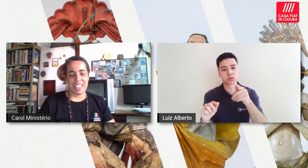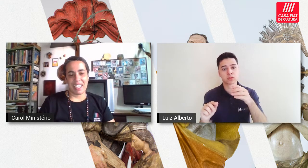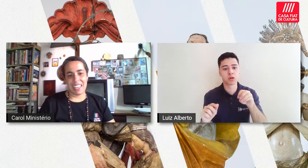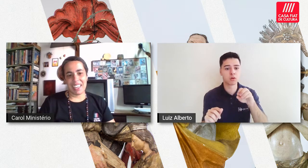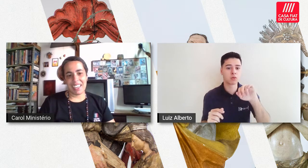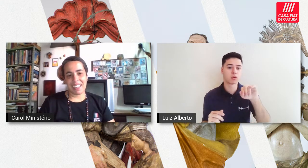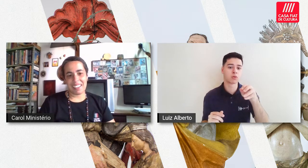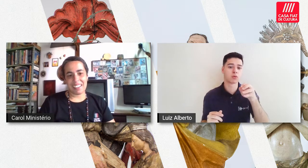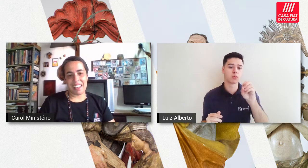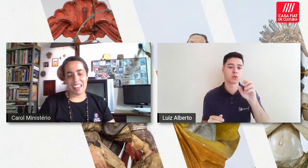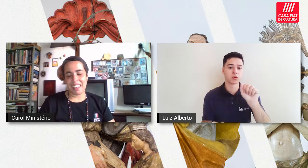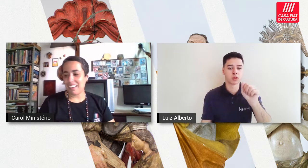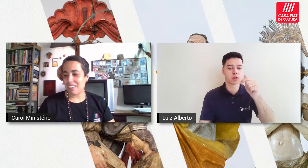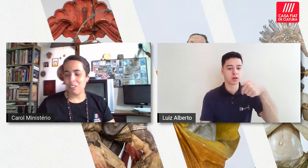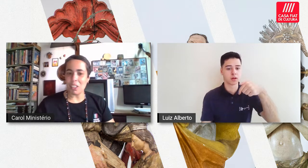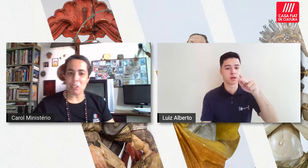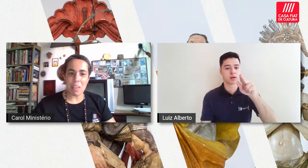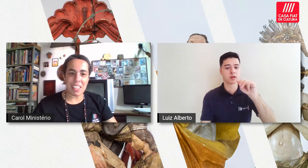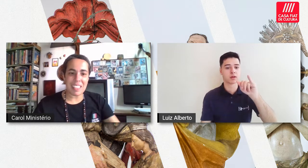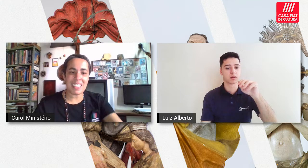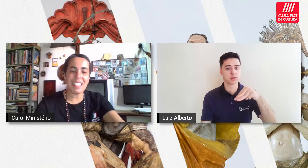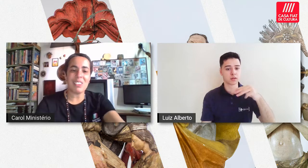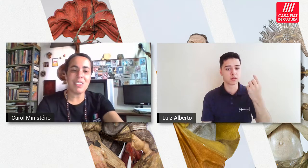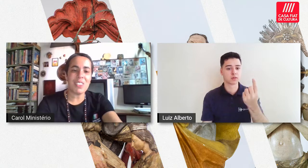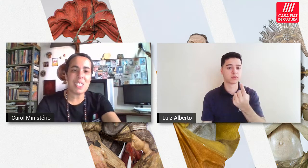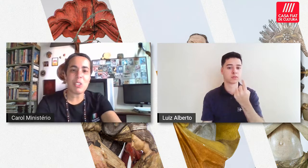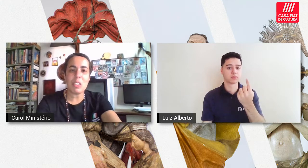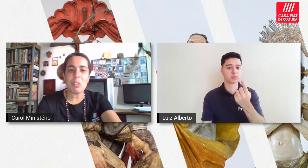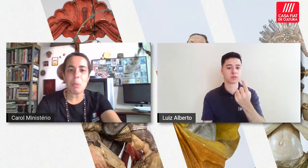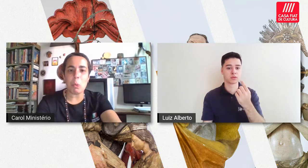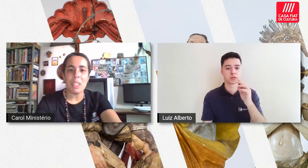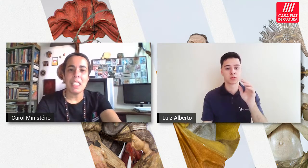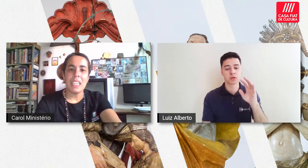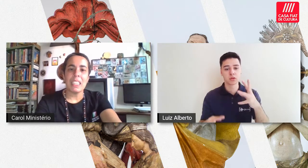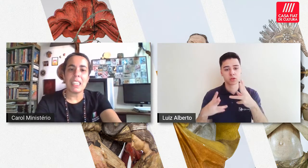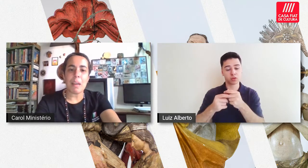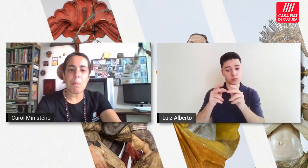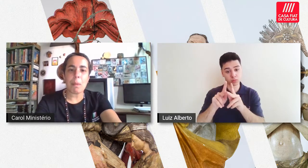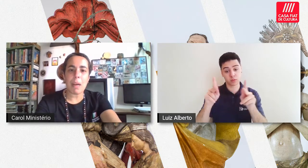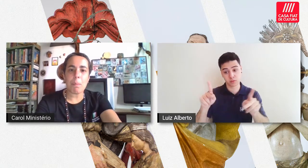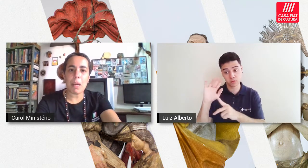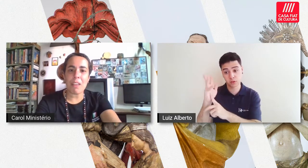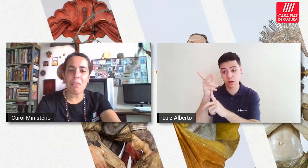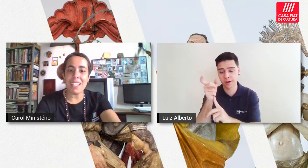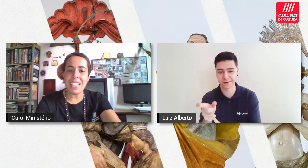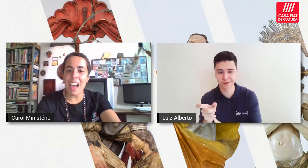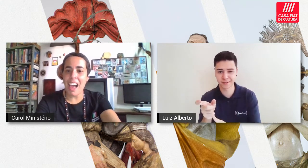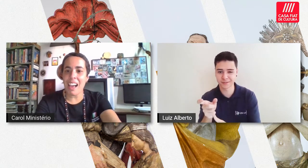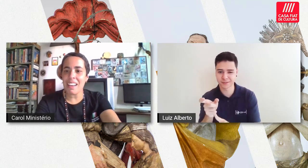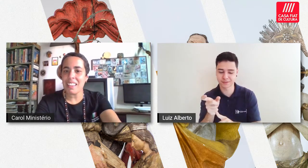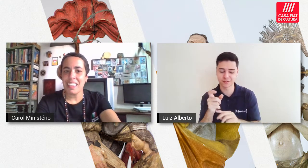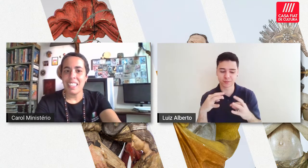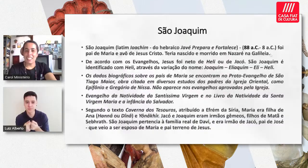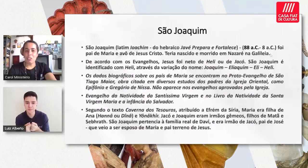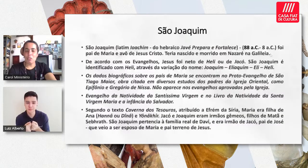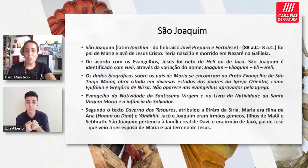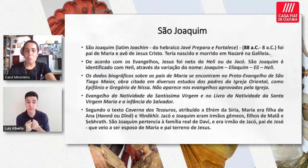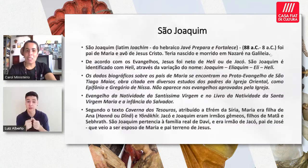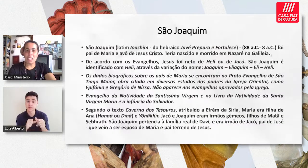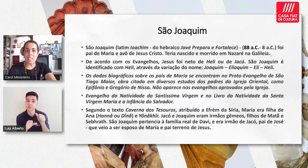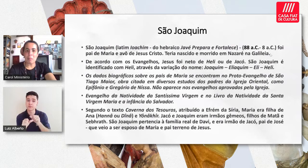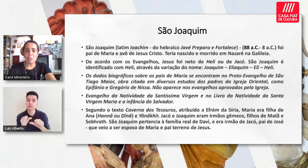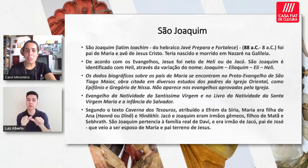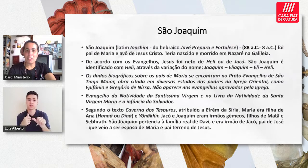aí ao nosso mestre Antônio Francisco Lisboa. Tá? Para variar, eu